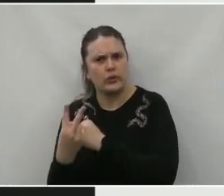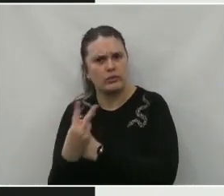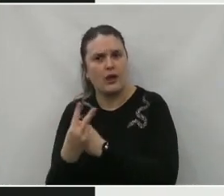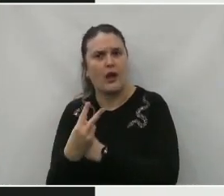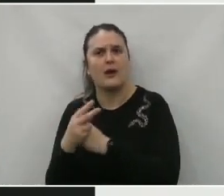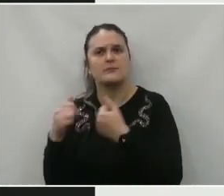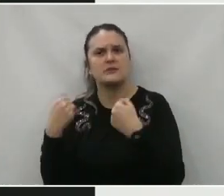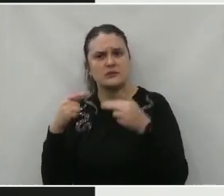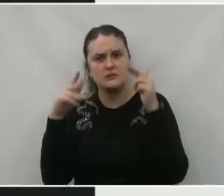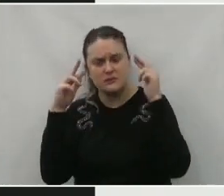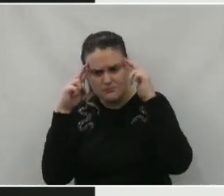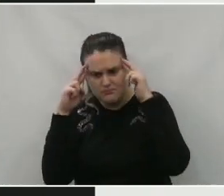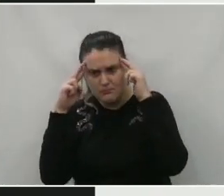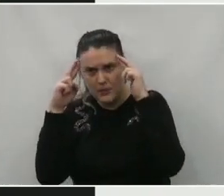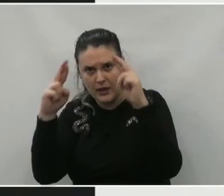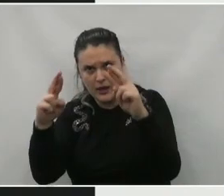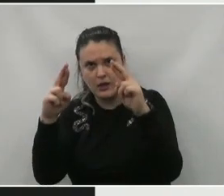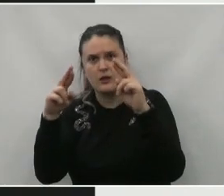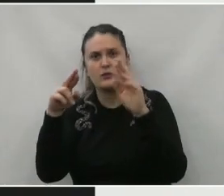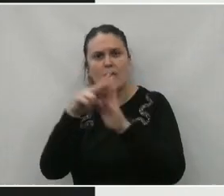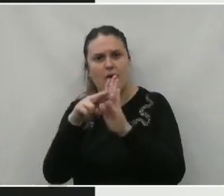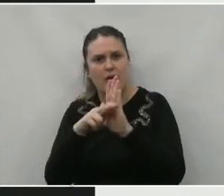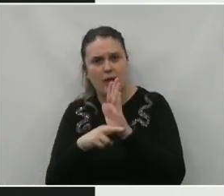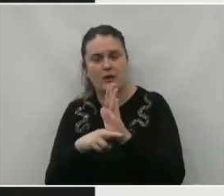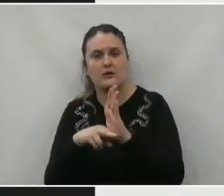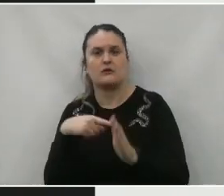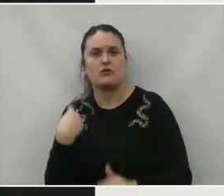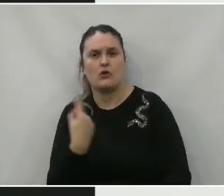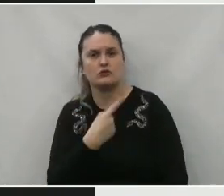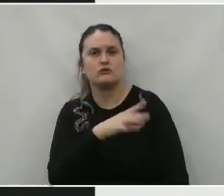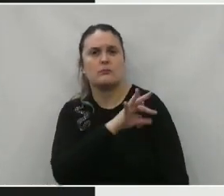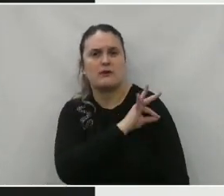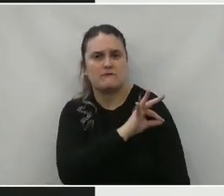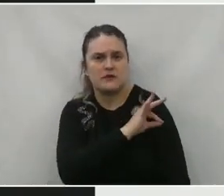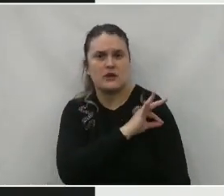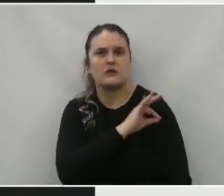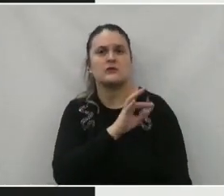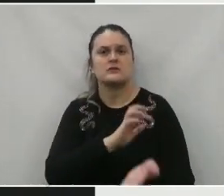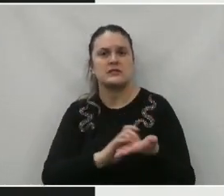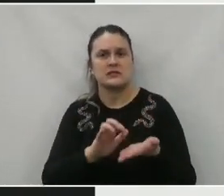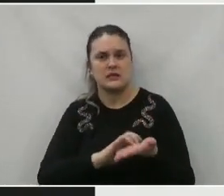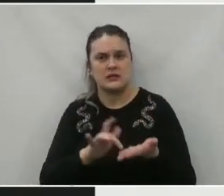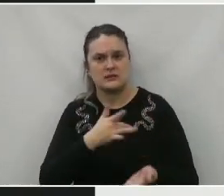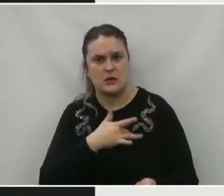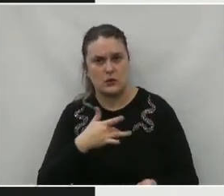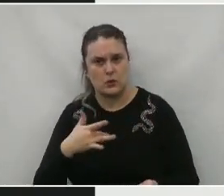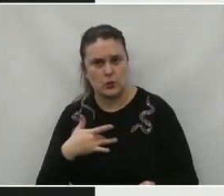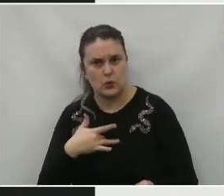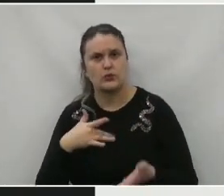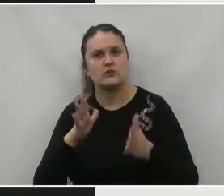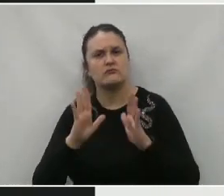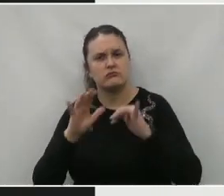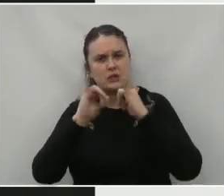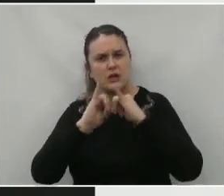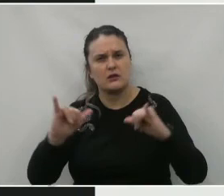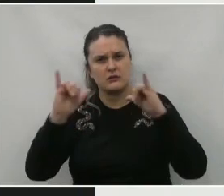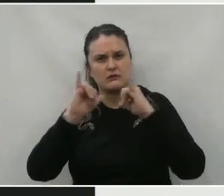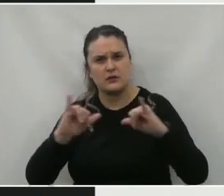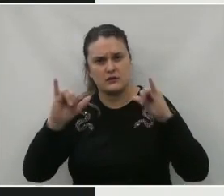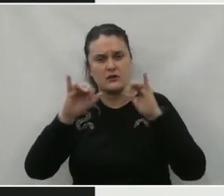as orientações que o nosso prefeito, o secretário de saúde tem passado,